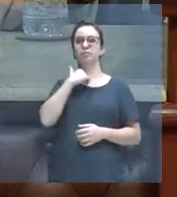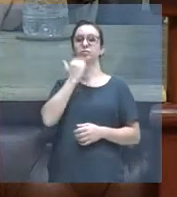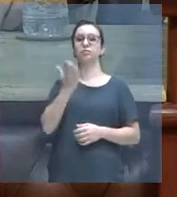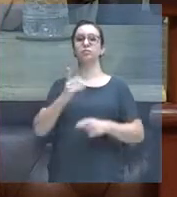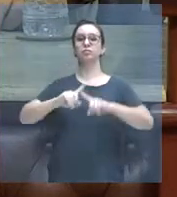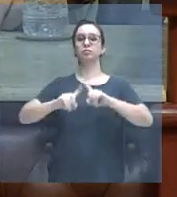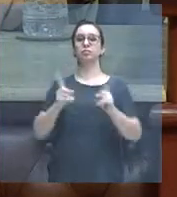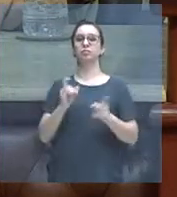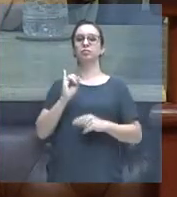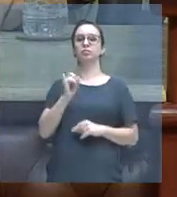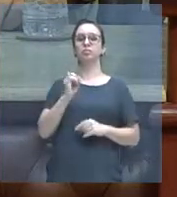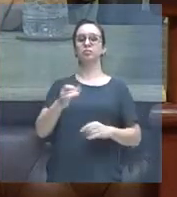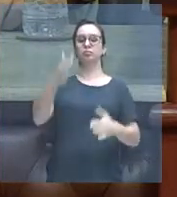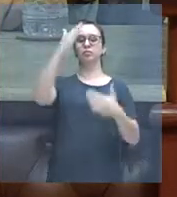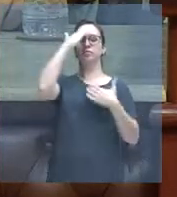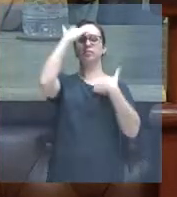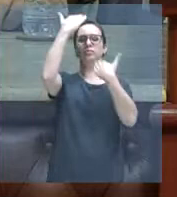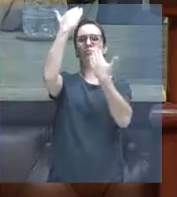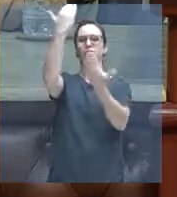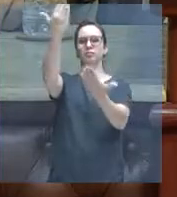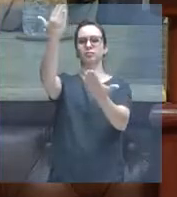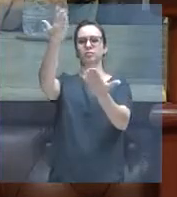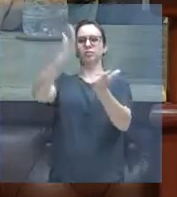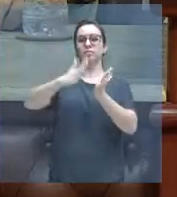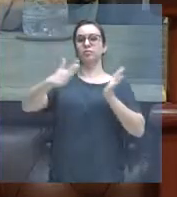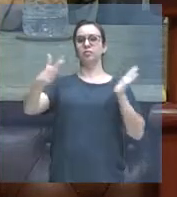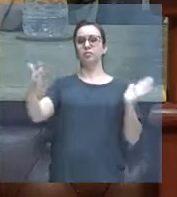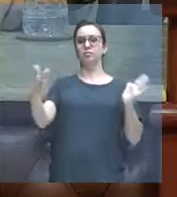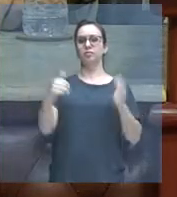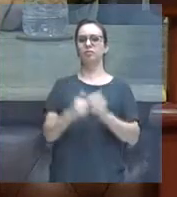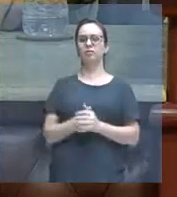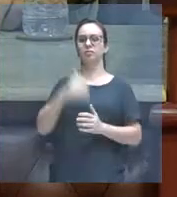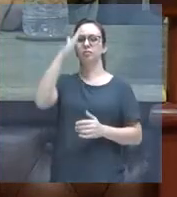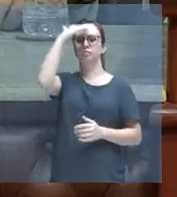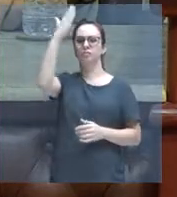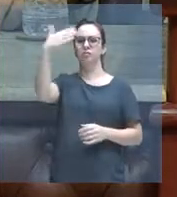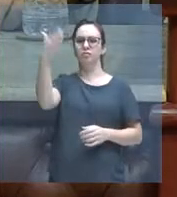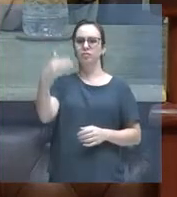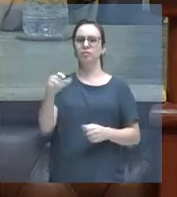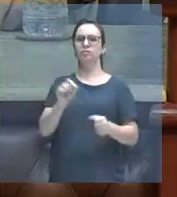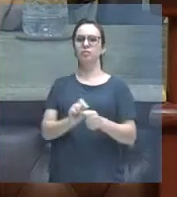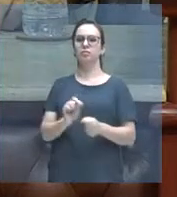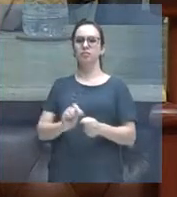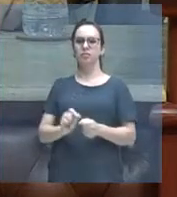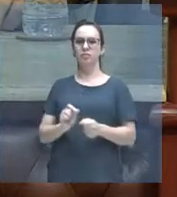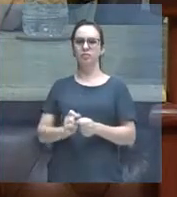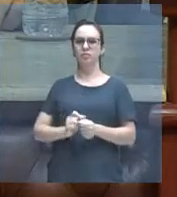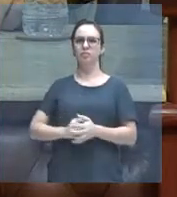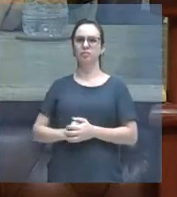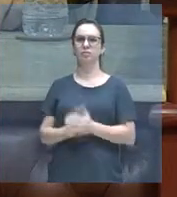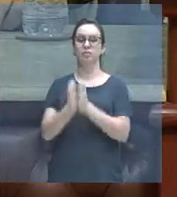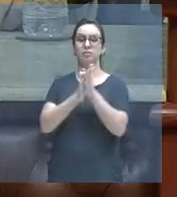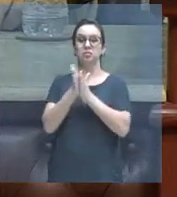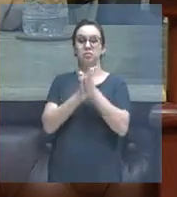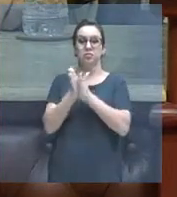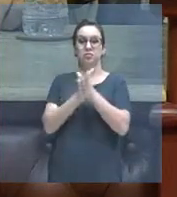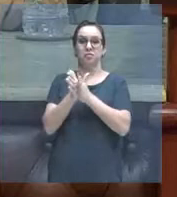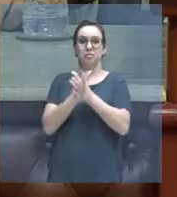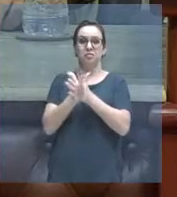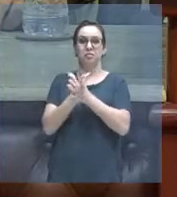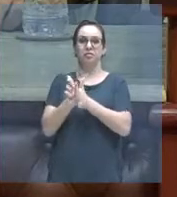imensamente essa homenagem linda que vocês proporcionaram a ele. Ele estava muito ansioso esses